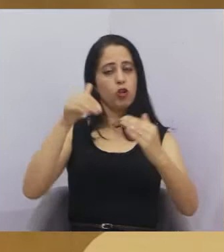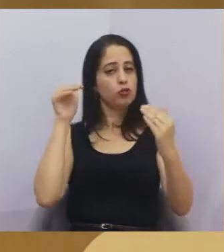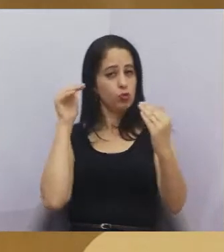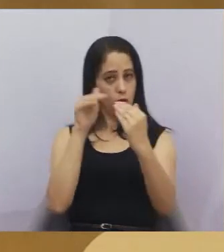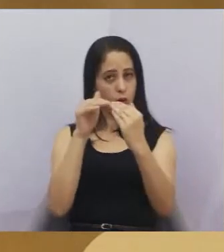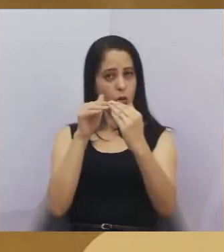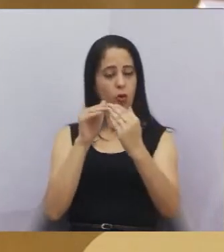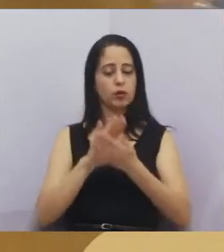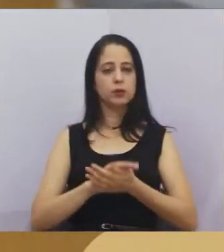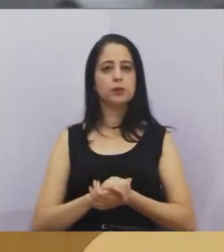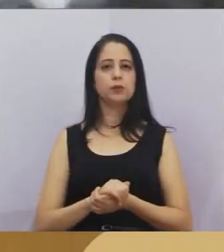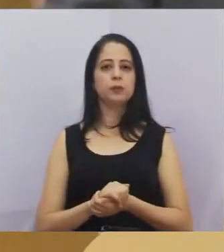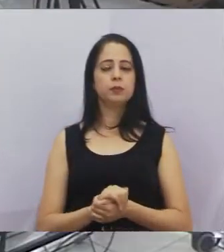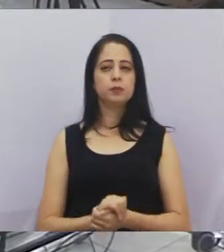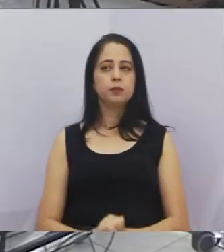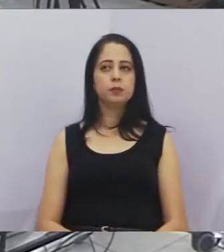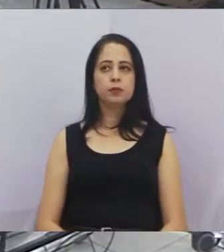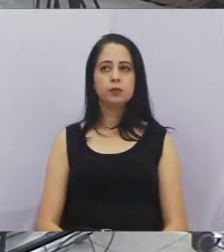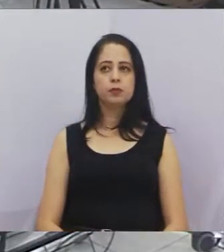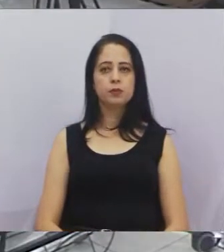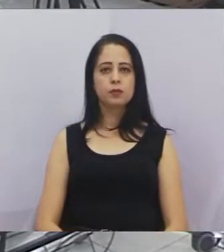favorável.